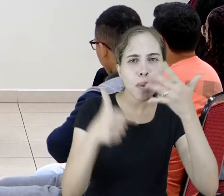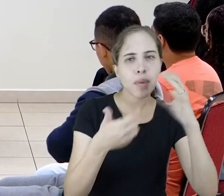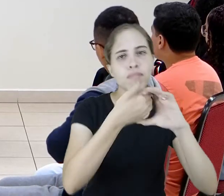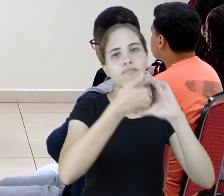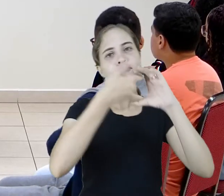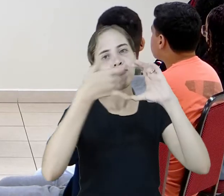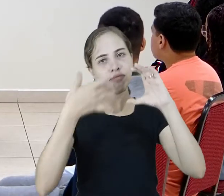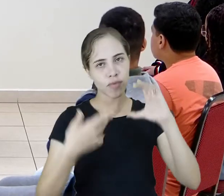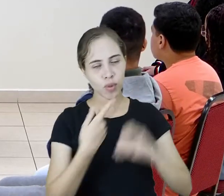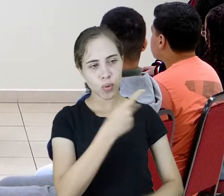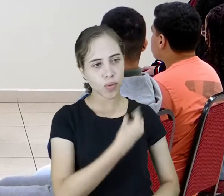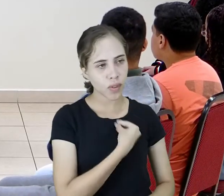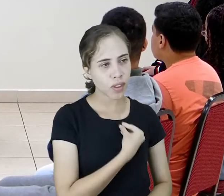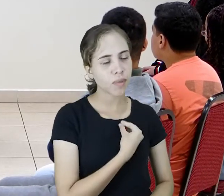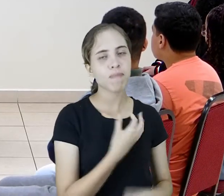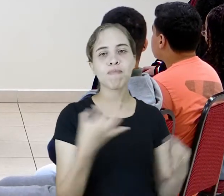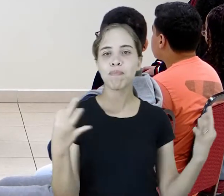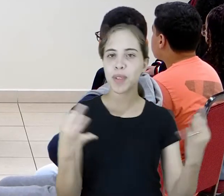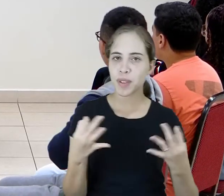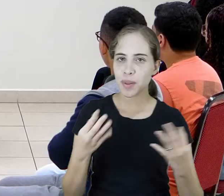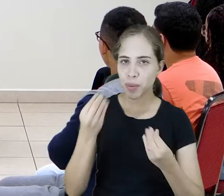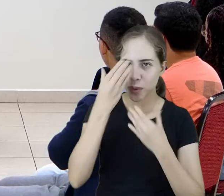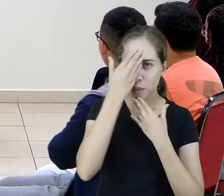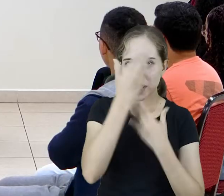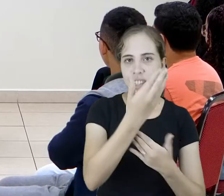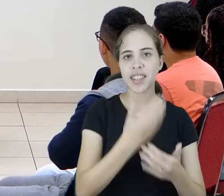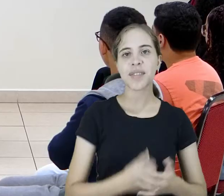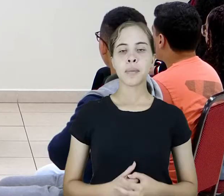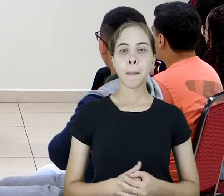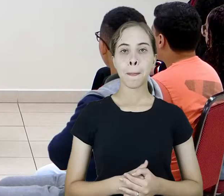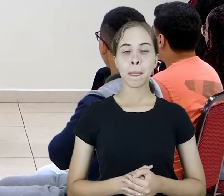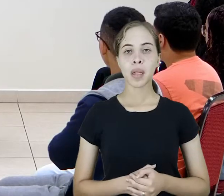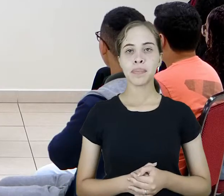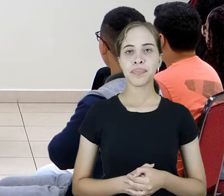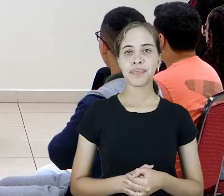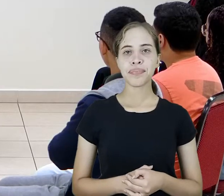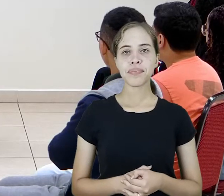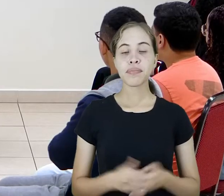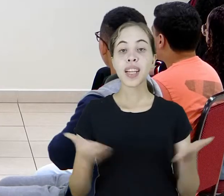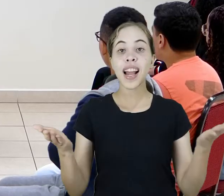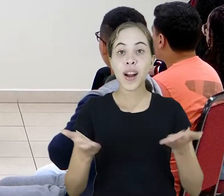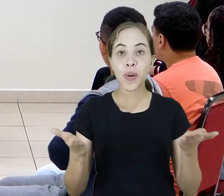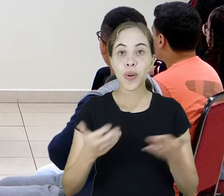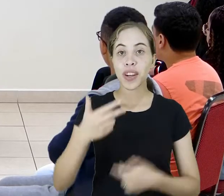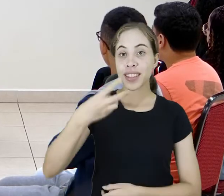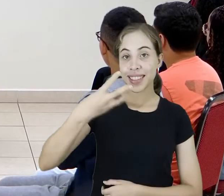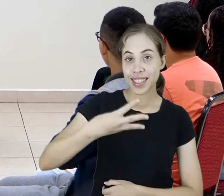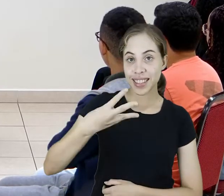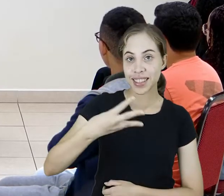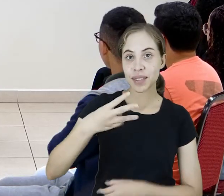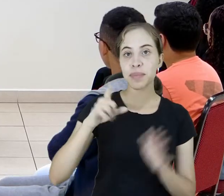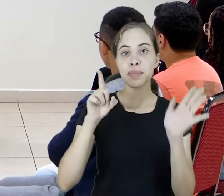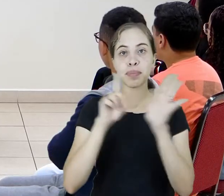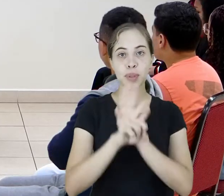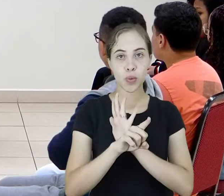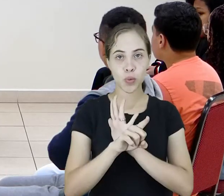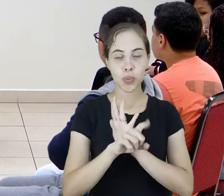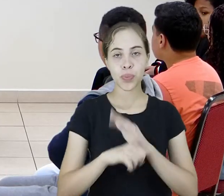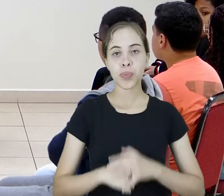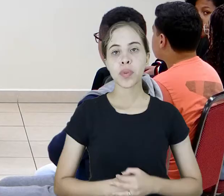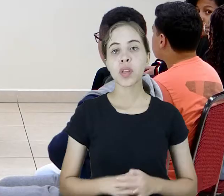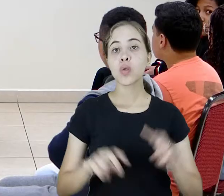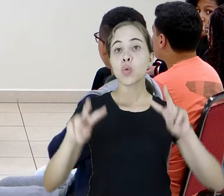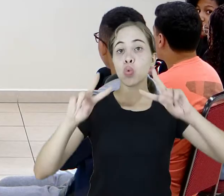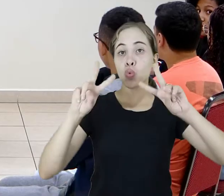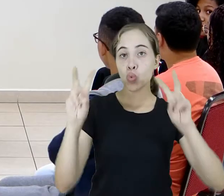sua vida. Perfeito. Muito obrigado. Agora, a terceira pergunta, que tem a ver